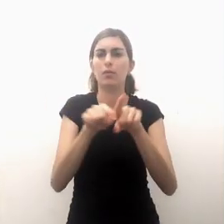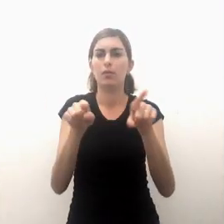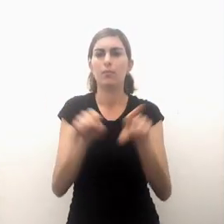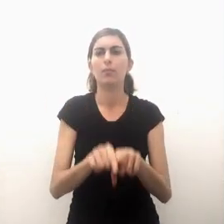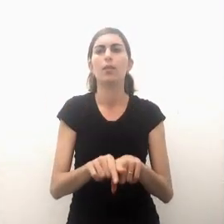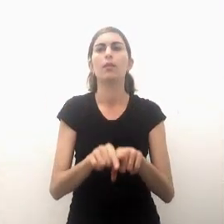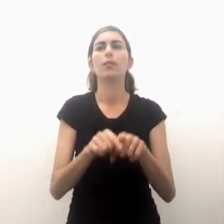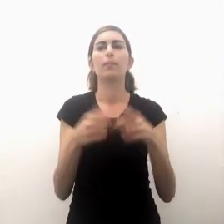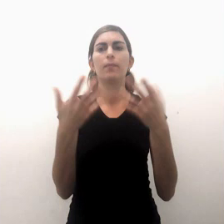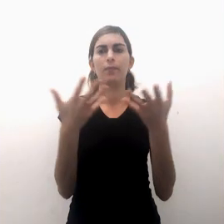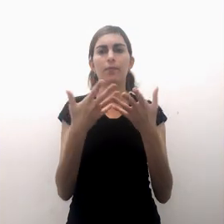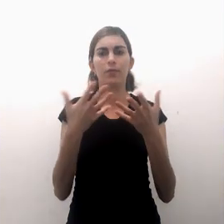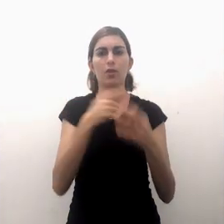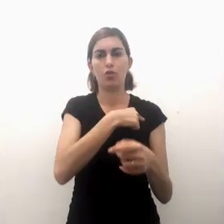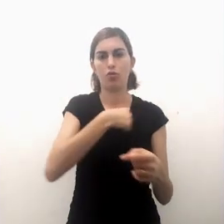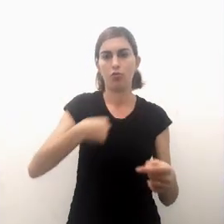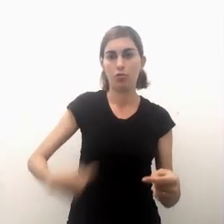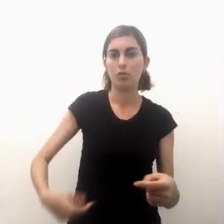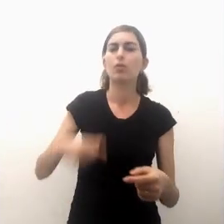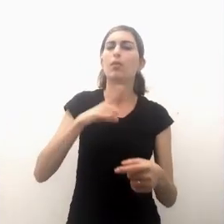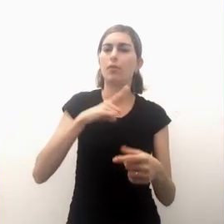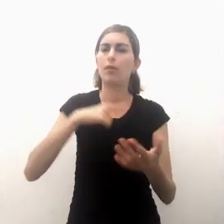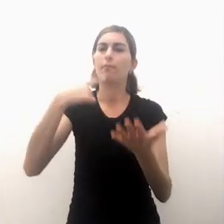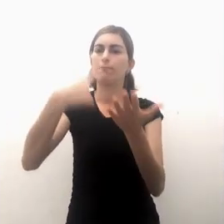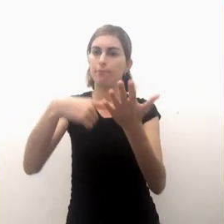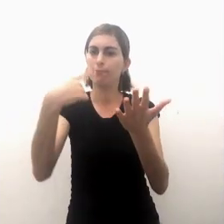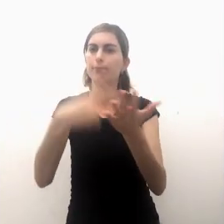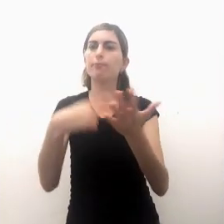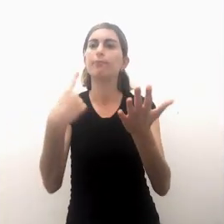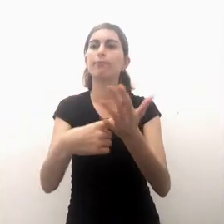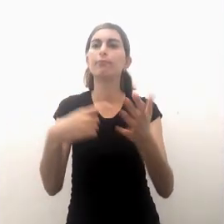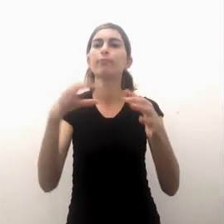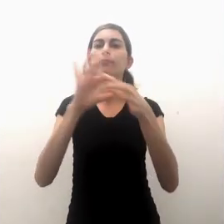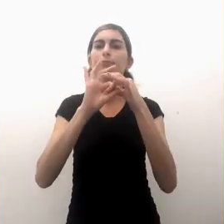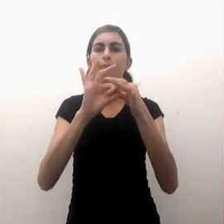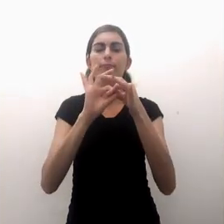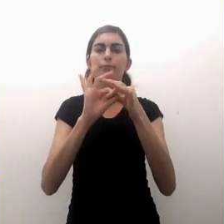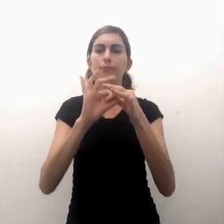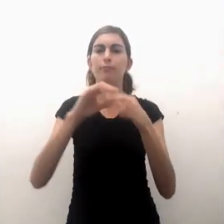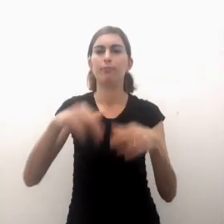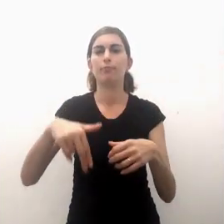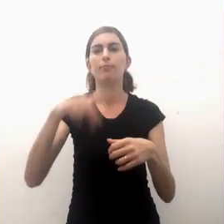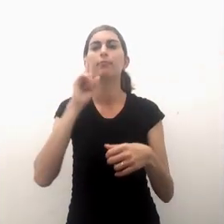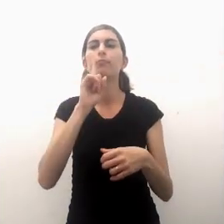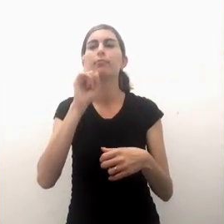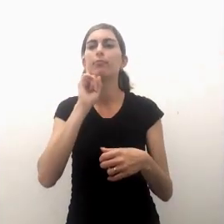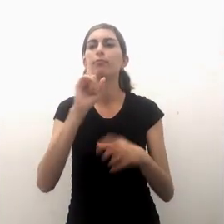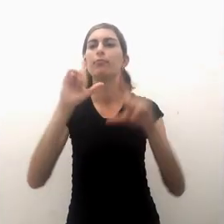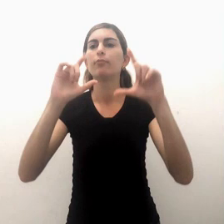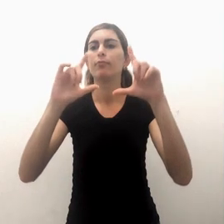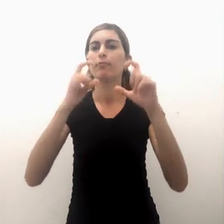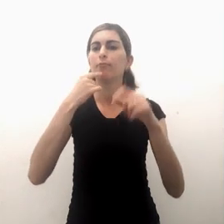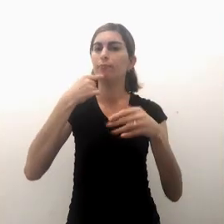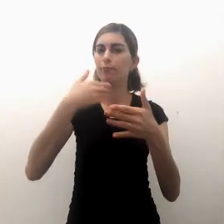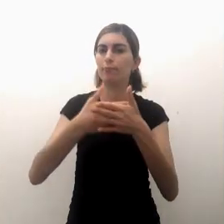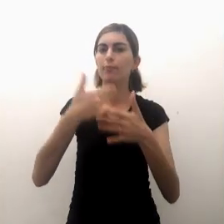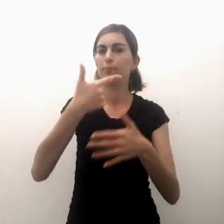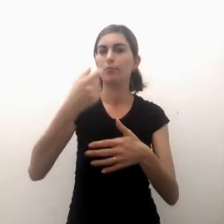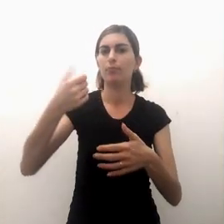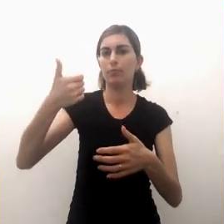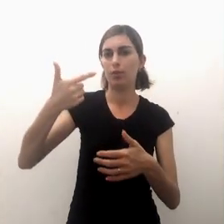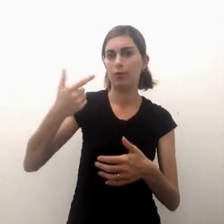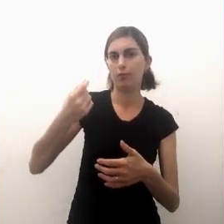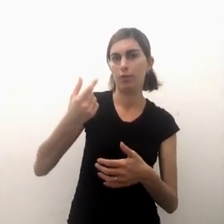que também a China tem feito acordos com os norte-americanos, né? Essa foto é uma foto atual,